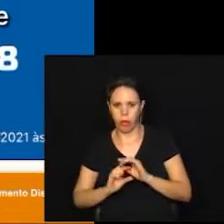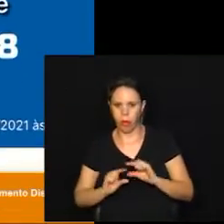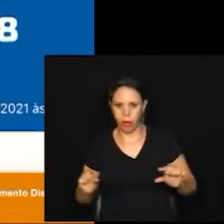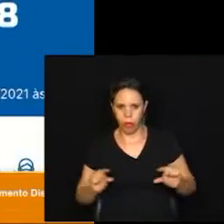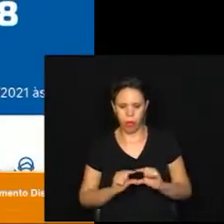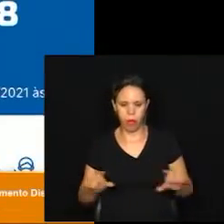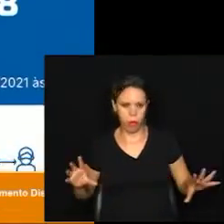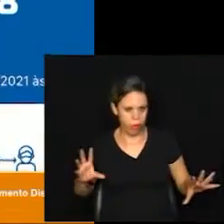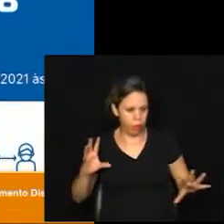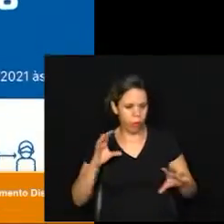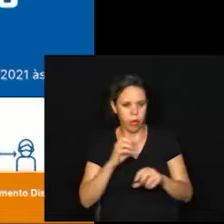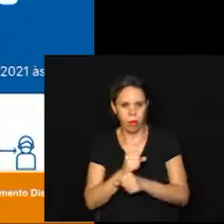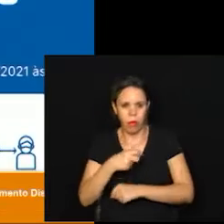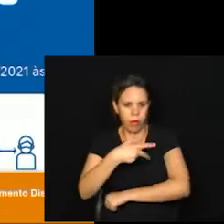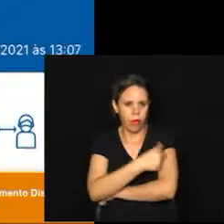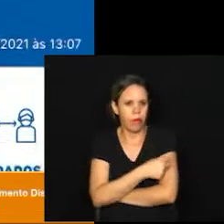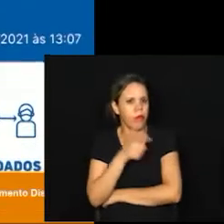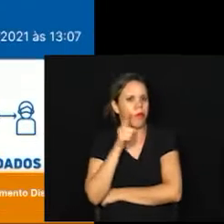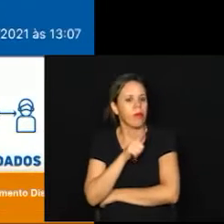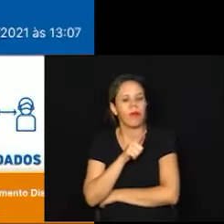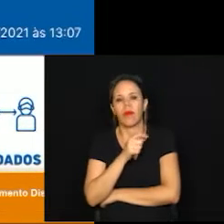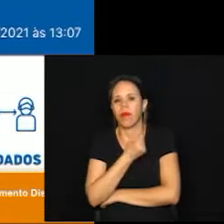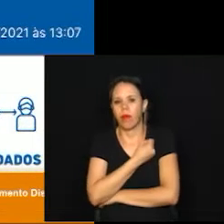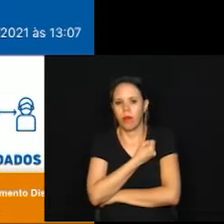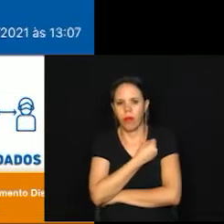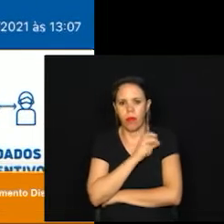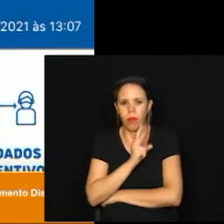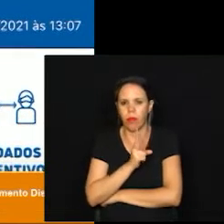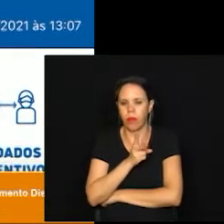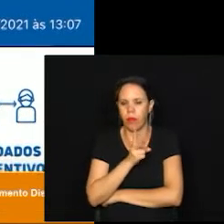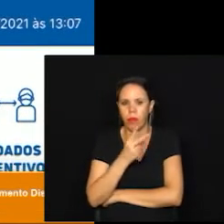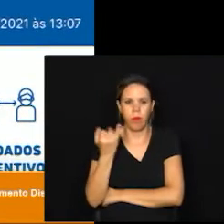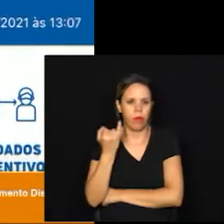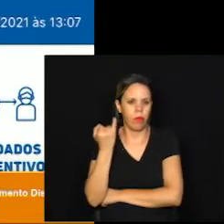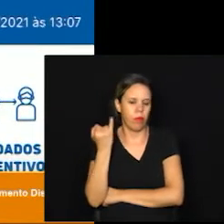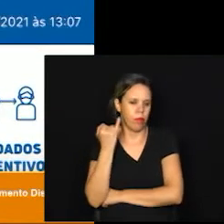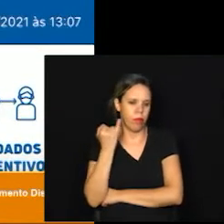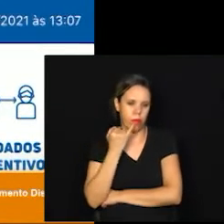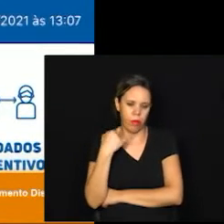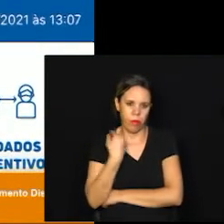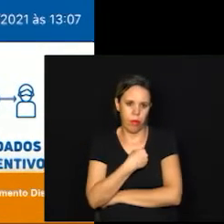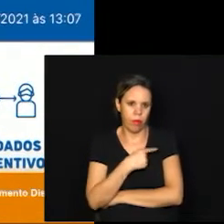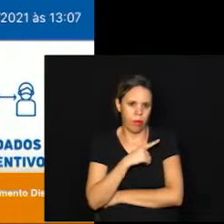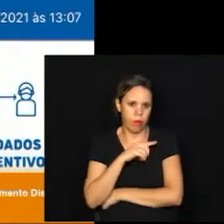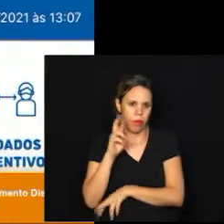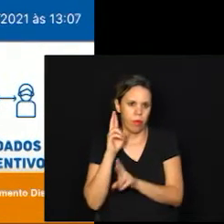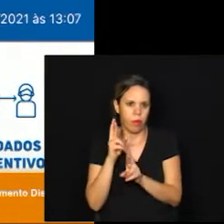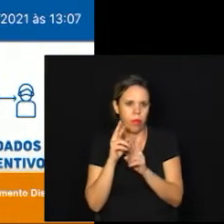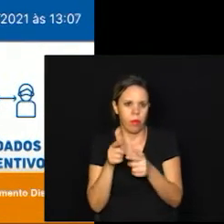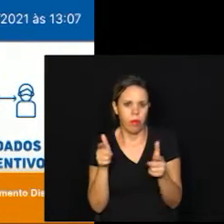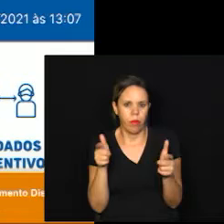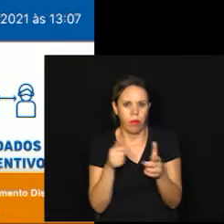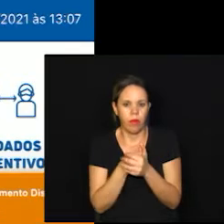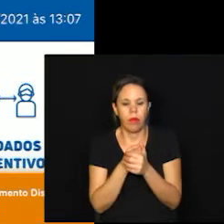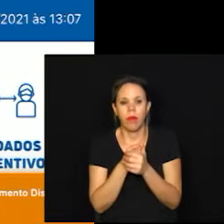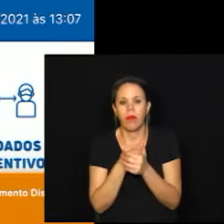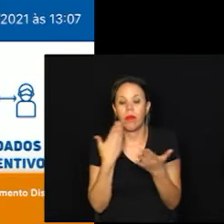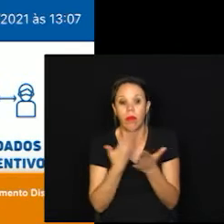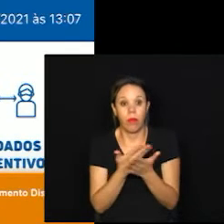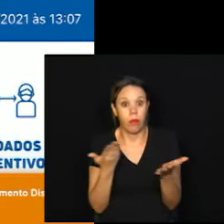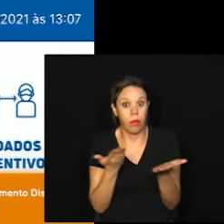o total de vacinas aplicadas, um número que é sempre importante e que a gente torce para crescer. Então, até